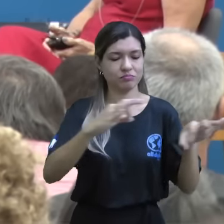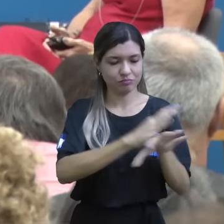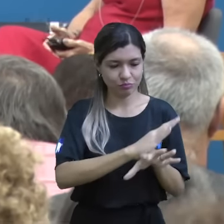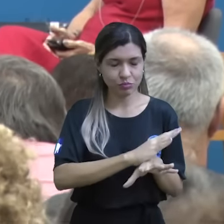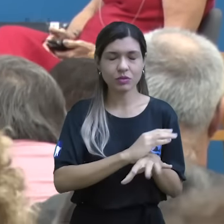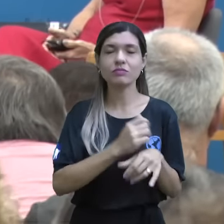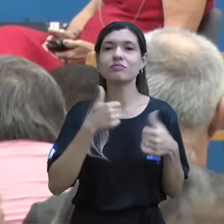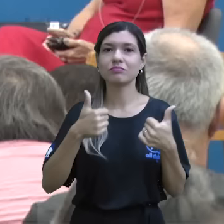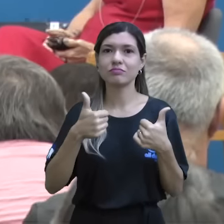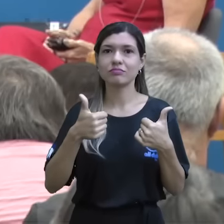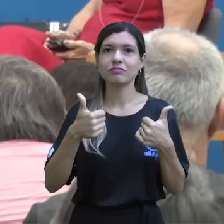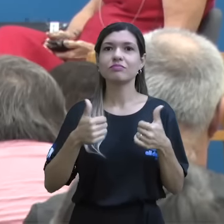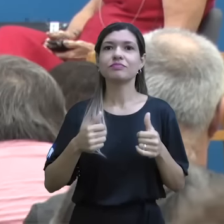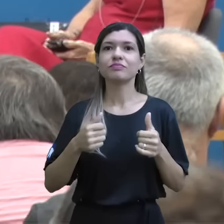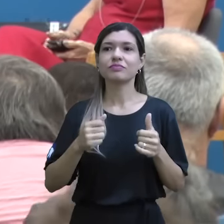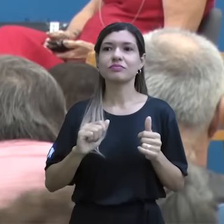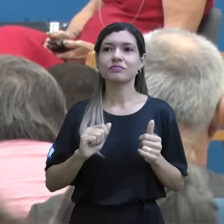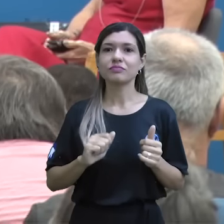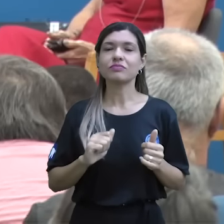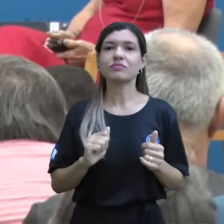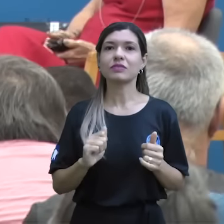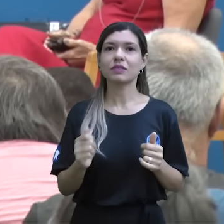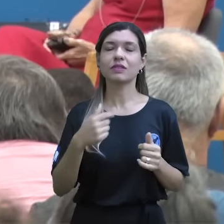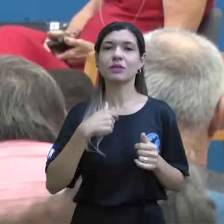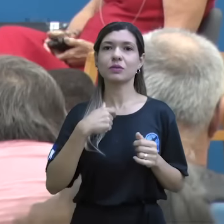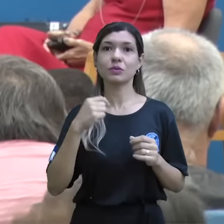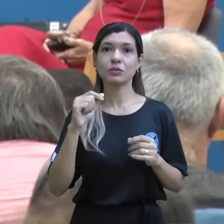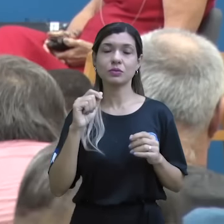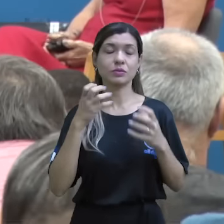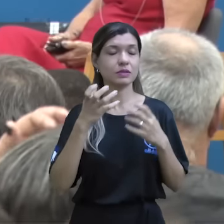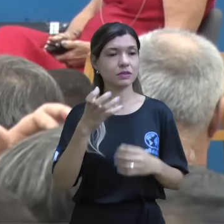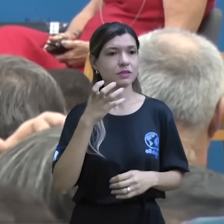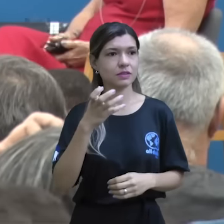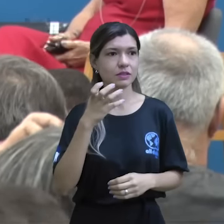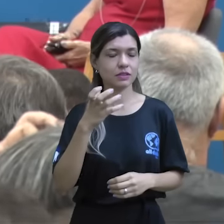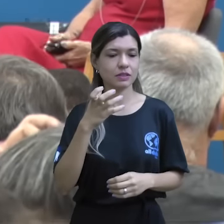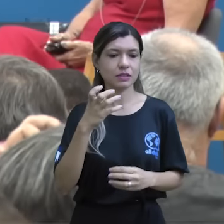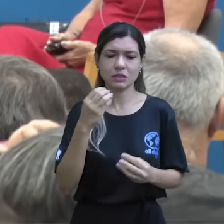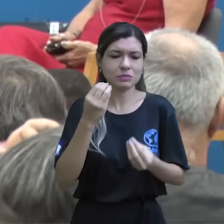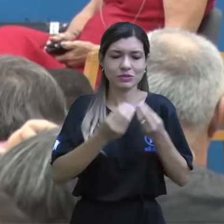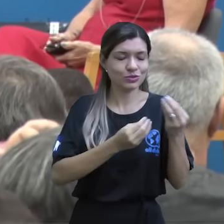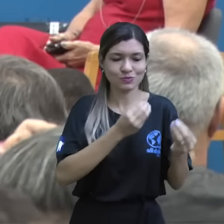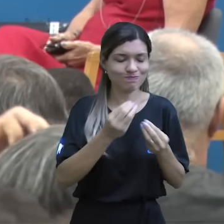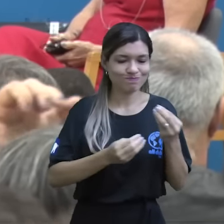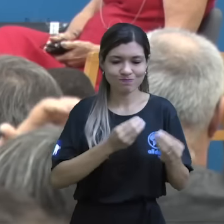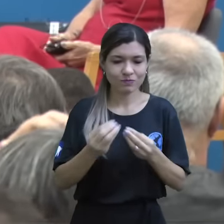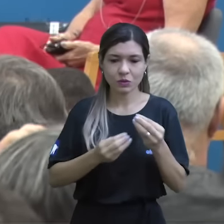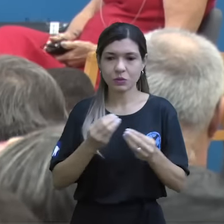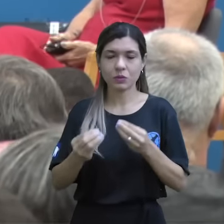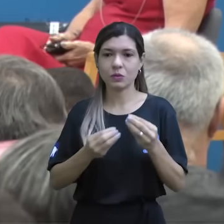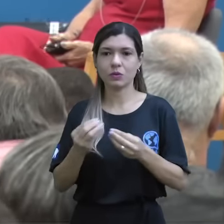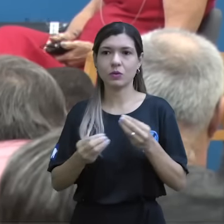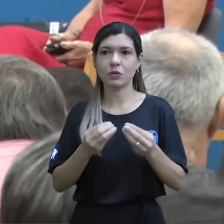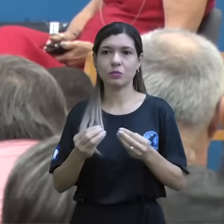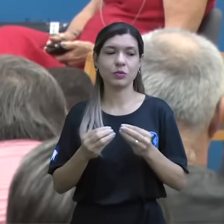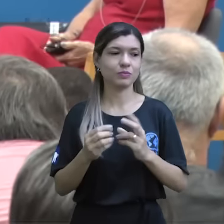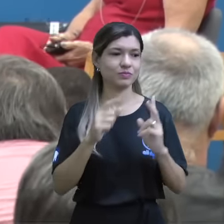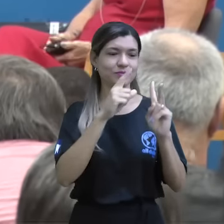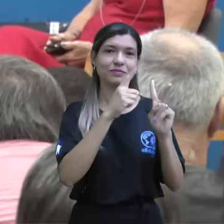o que eu queria fazer. A Beatriz é uma referência fundamental e incontornável, eu não sabia se era possível fazer